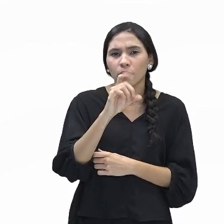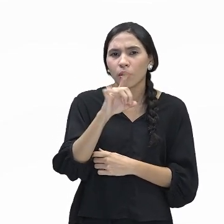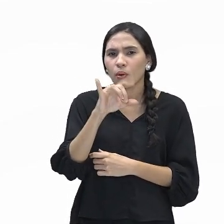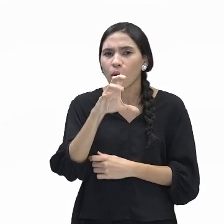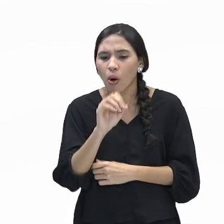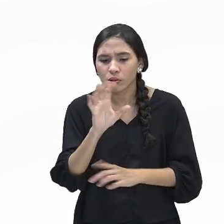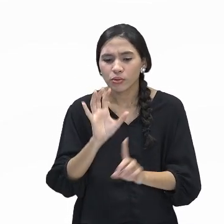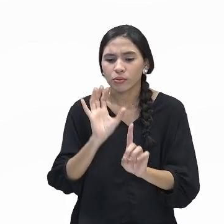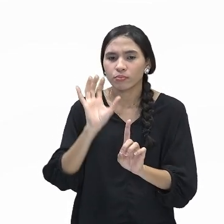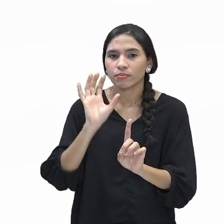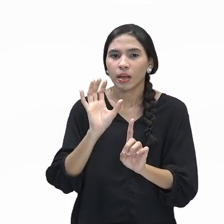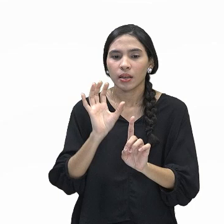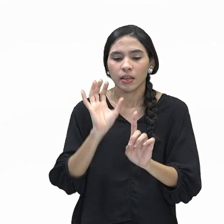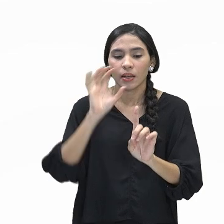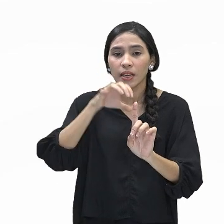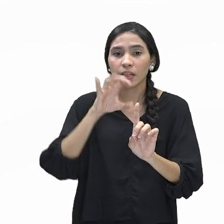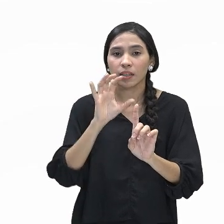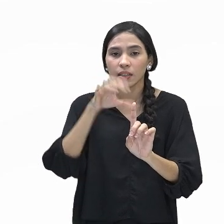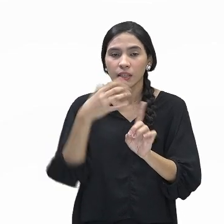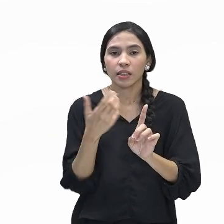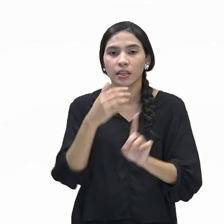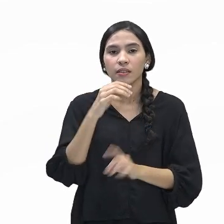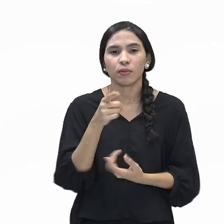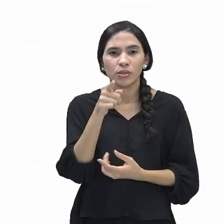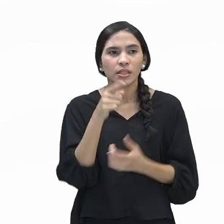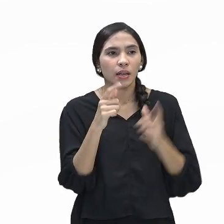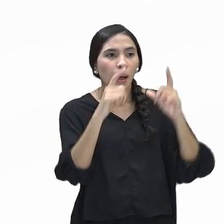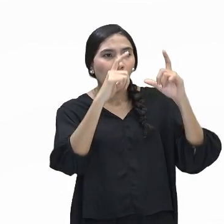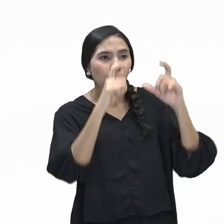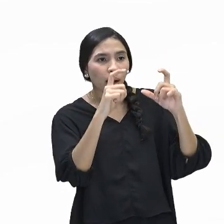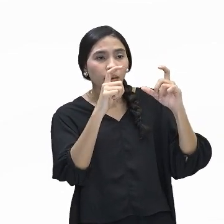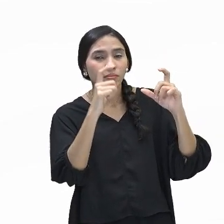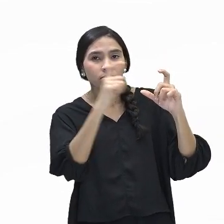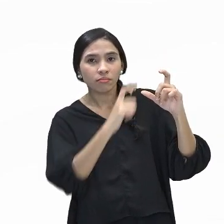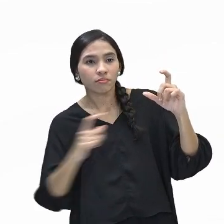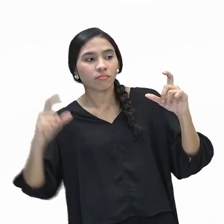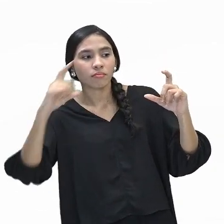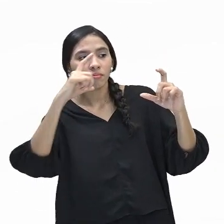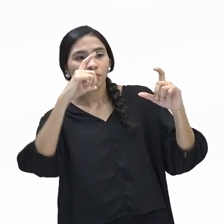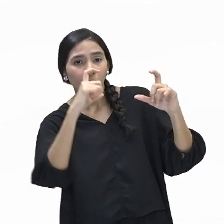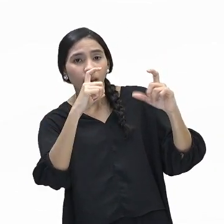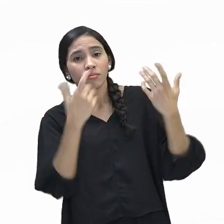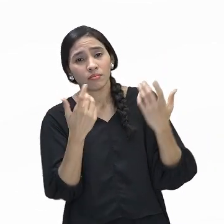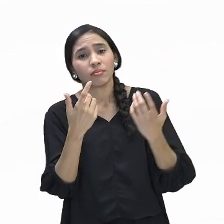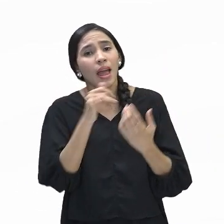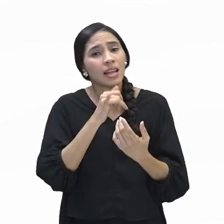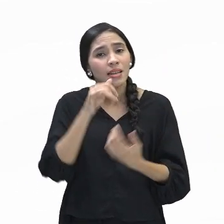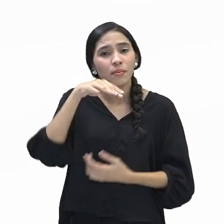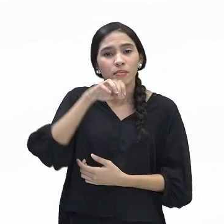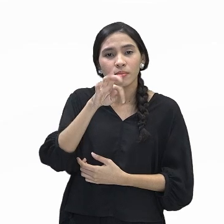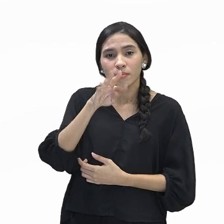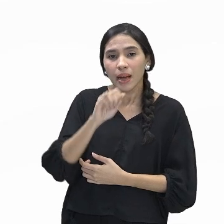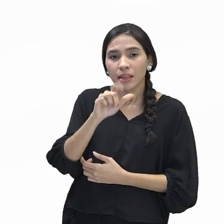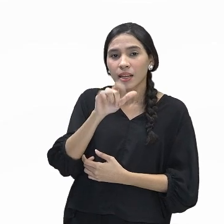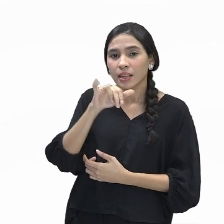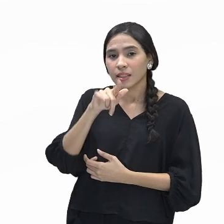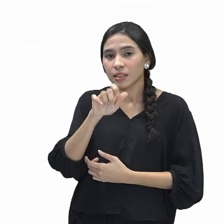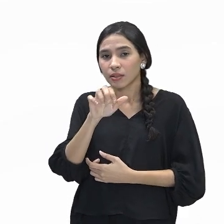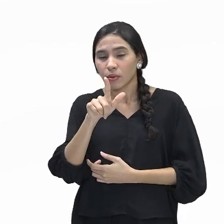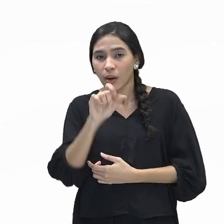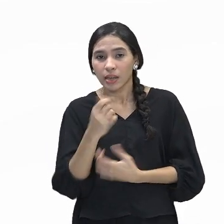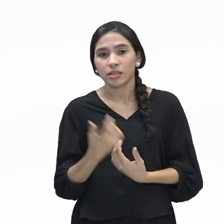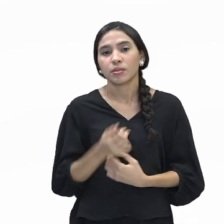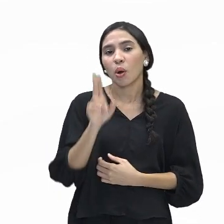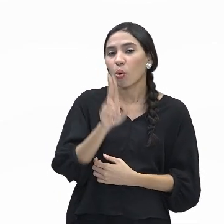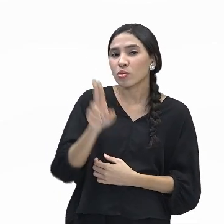viu, né, você tirar foto de alguém que está tirando foto? É um exemplo de metalinguagem. Utilizar a língua